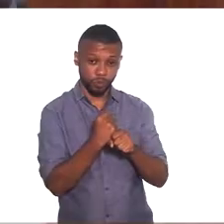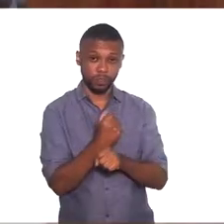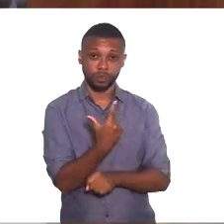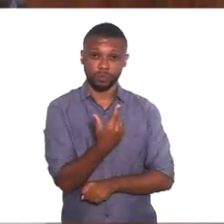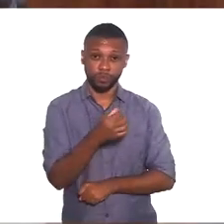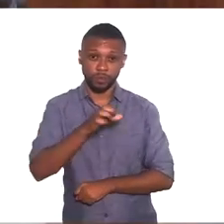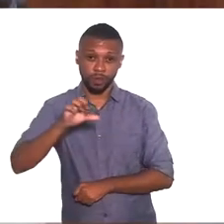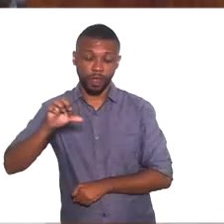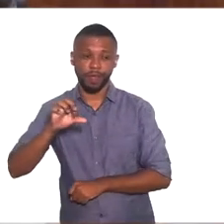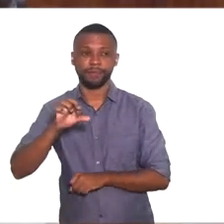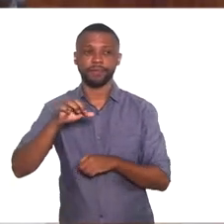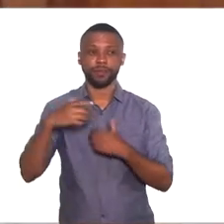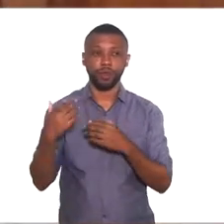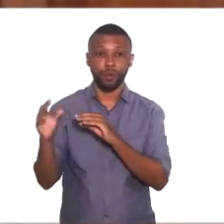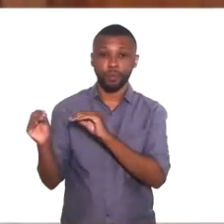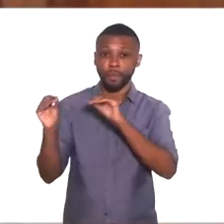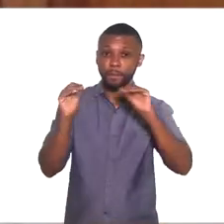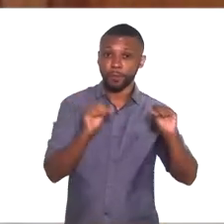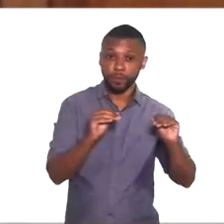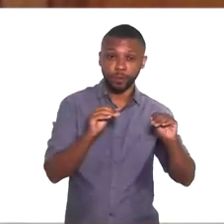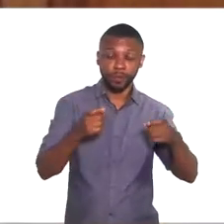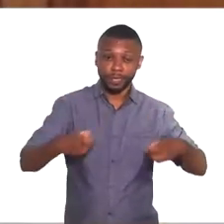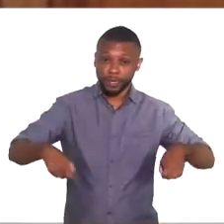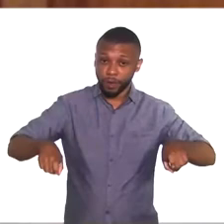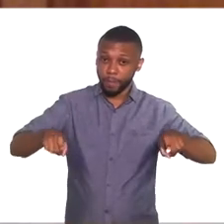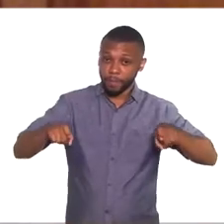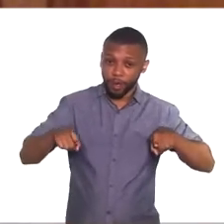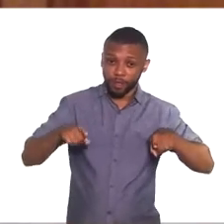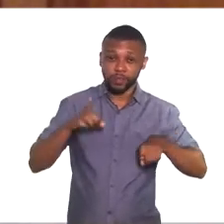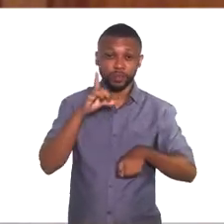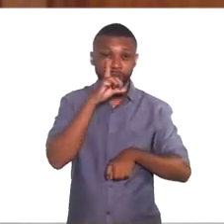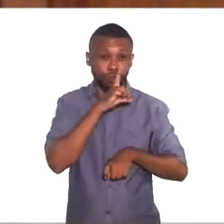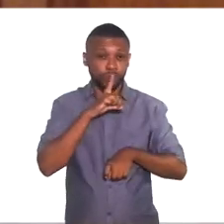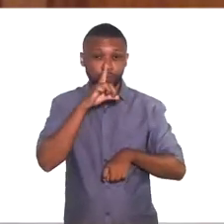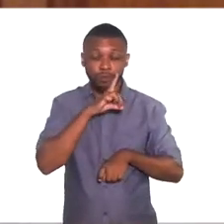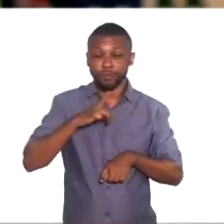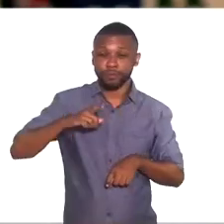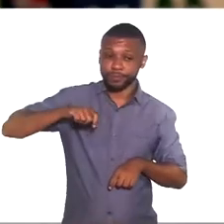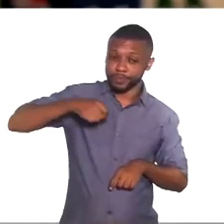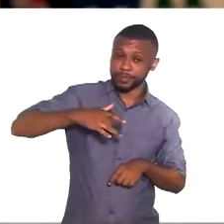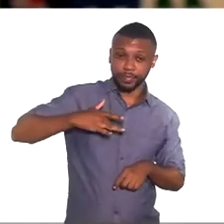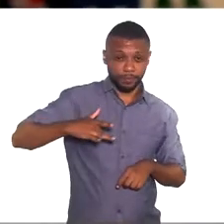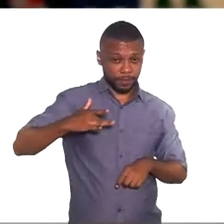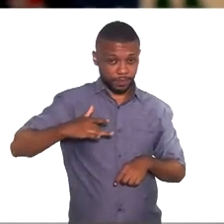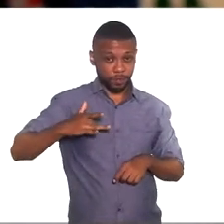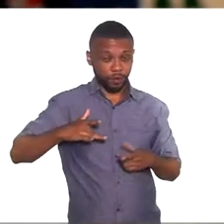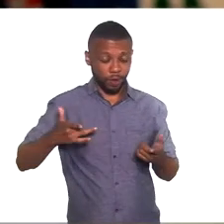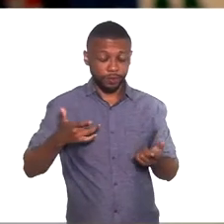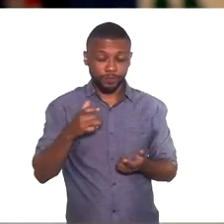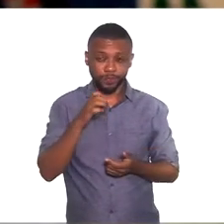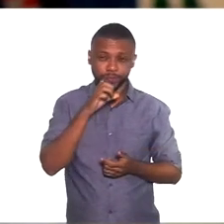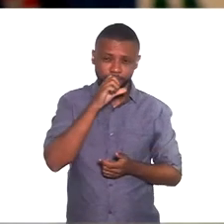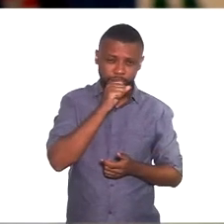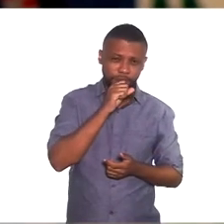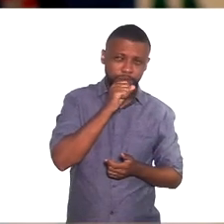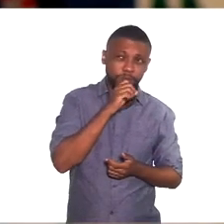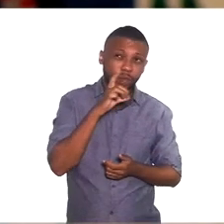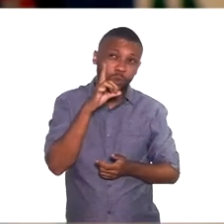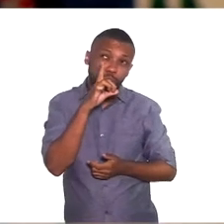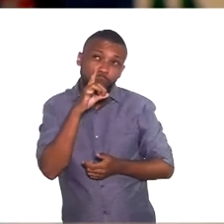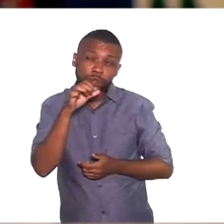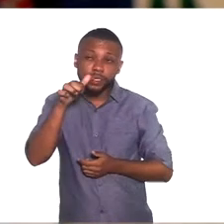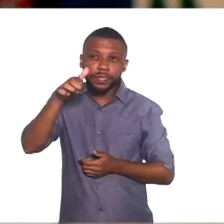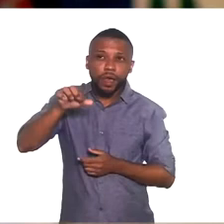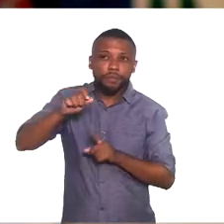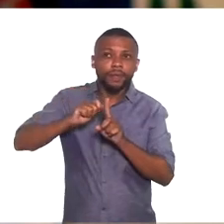você agora aqui quando eu cheguei em abril 2009 né no ambiente então aí posse no domingo da Misericórdia na